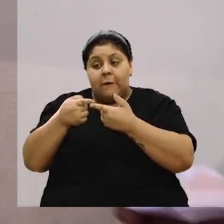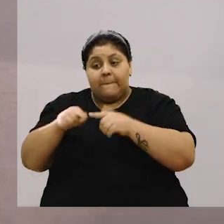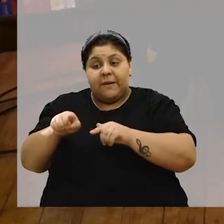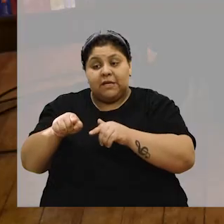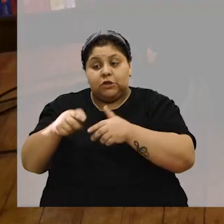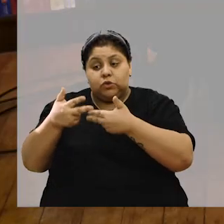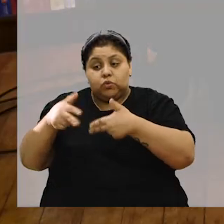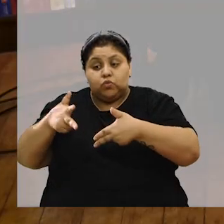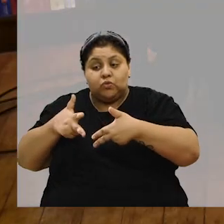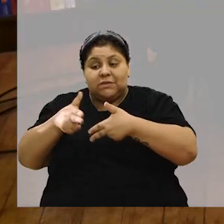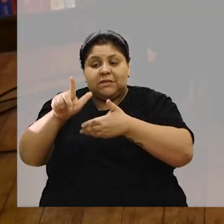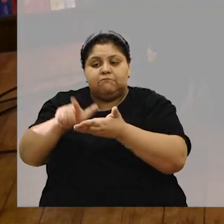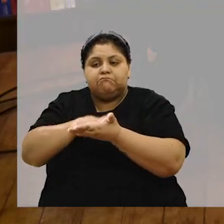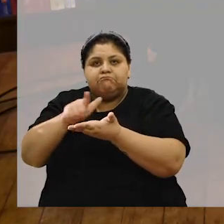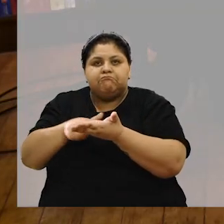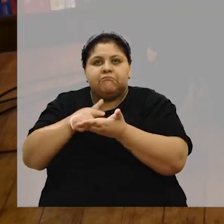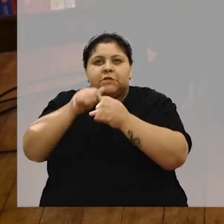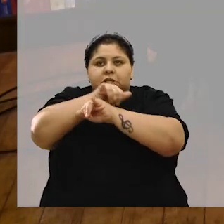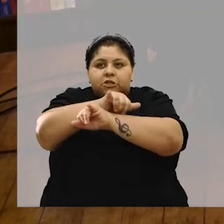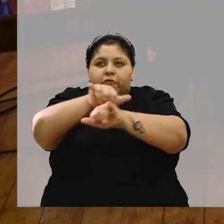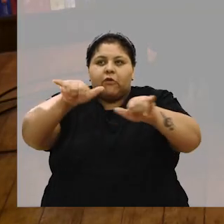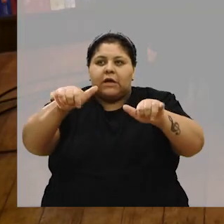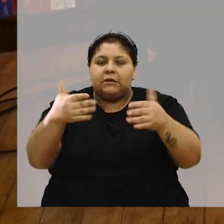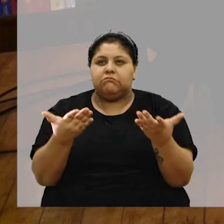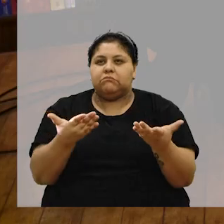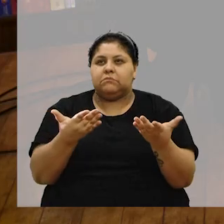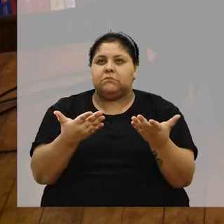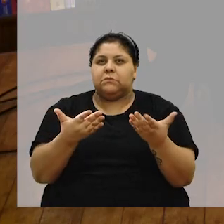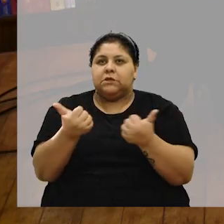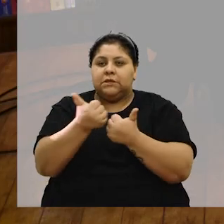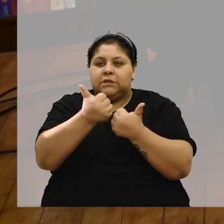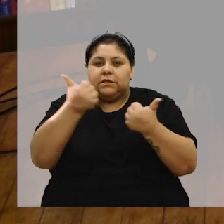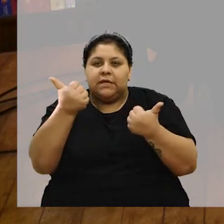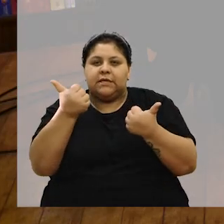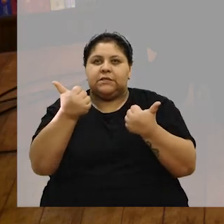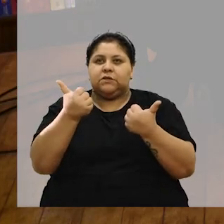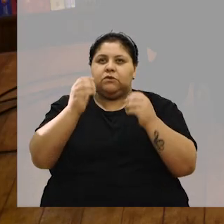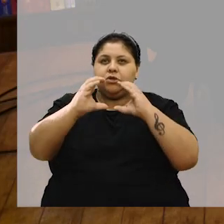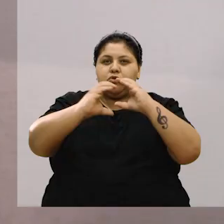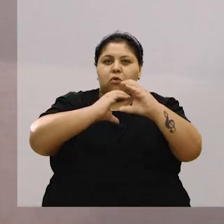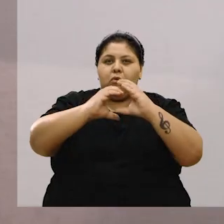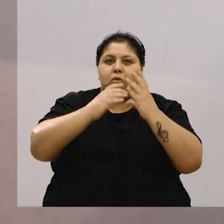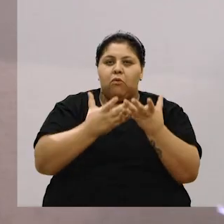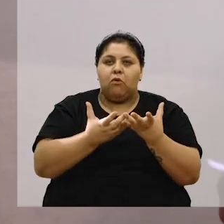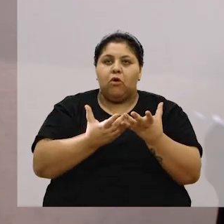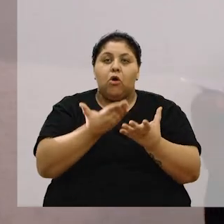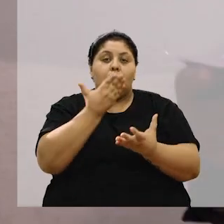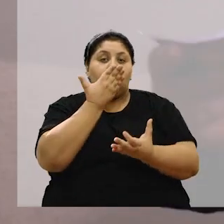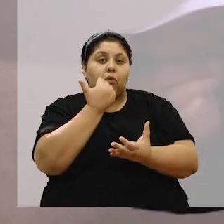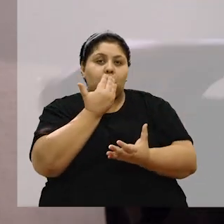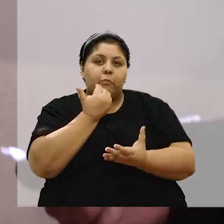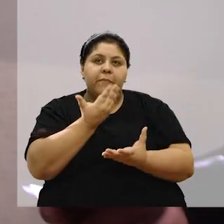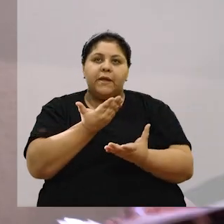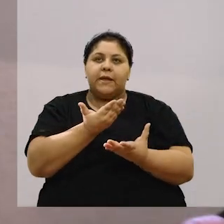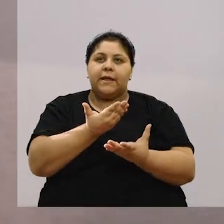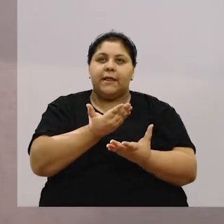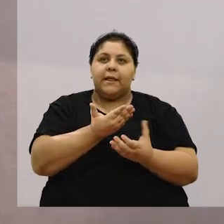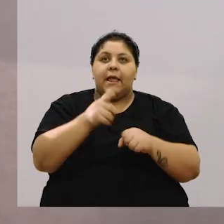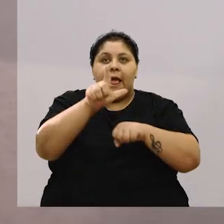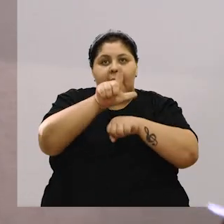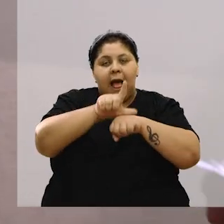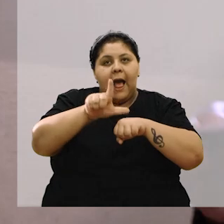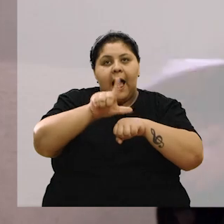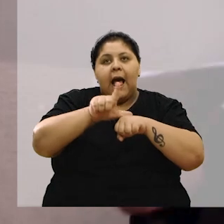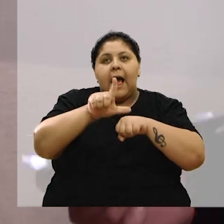um lançamento de livro. Olha o quanto movimenta em divulgação, em assessoria de imprensa, muitas vezes o